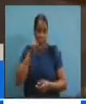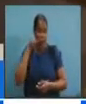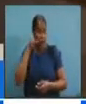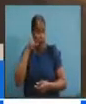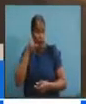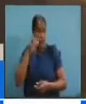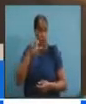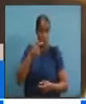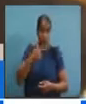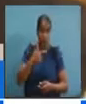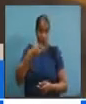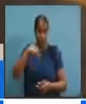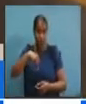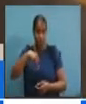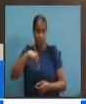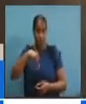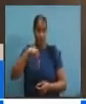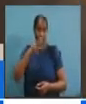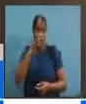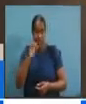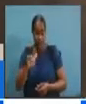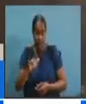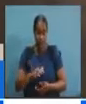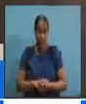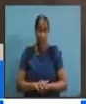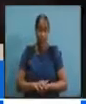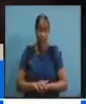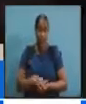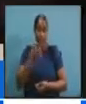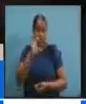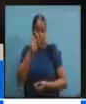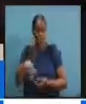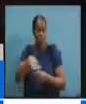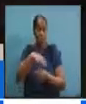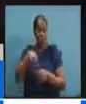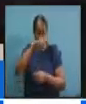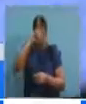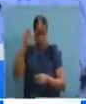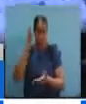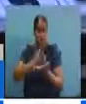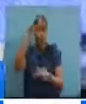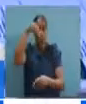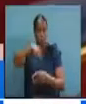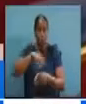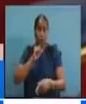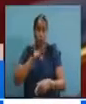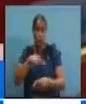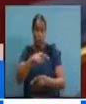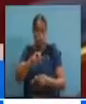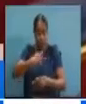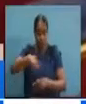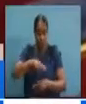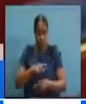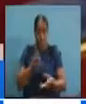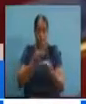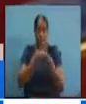RTP África, o país encontra-se numa situação difícil e só com votos podemos resolver os problemas da